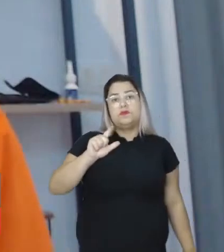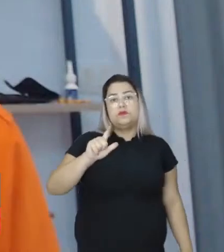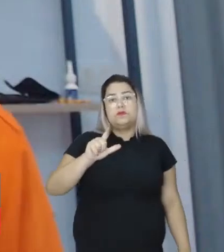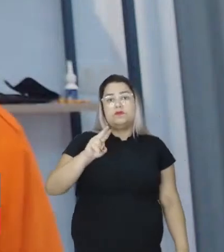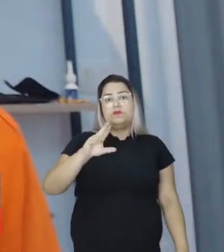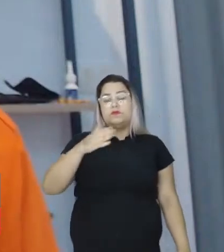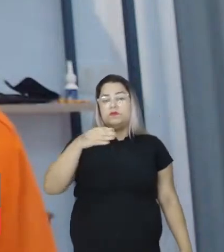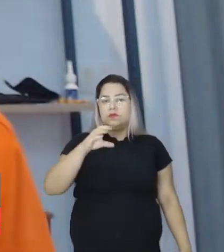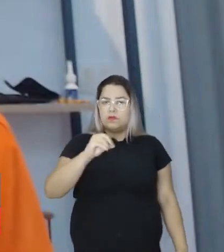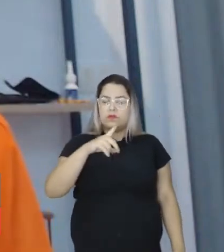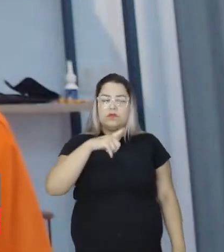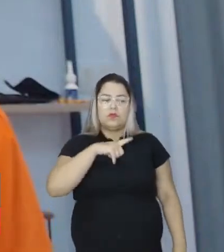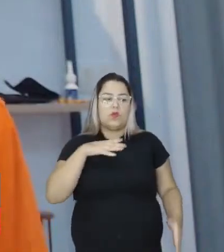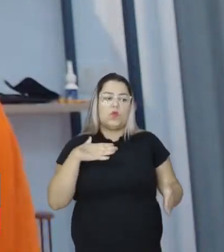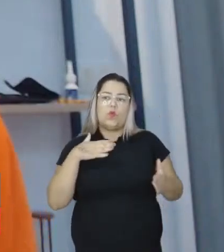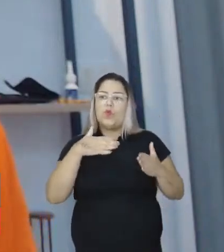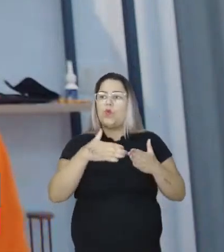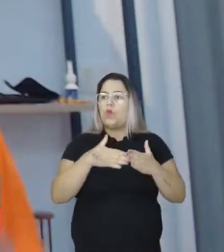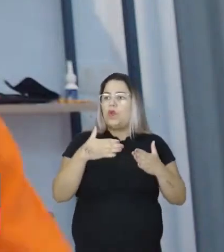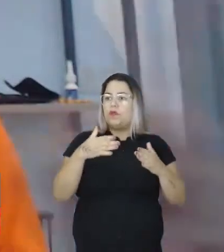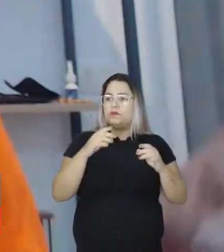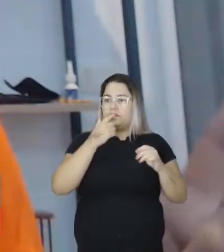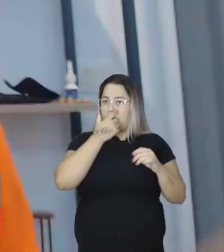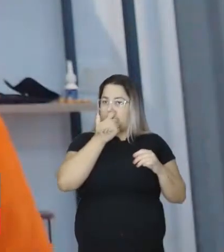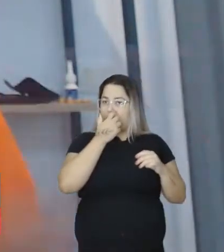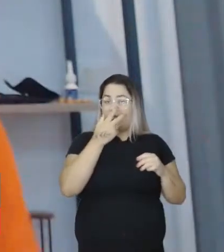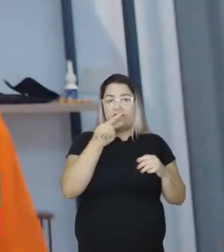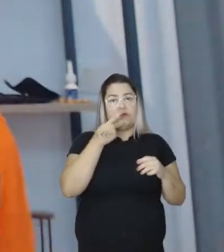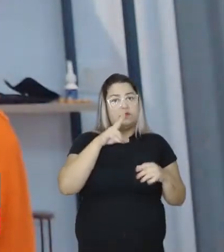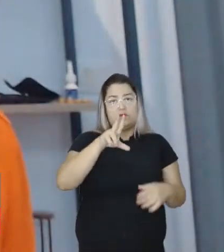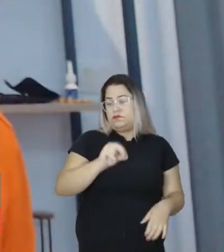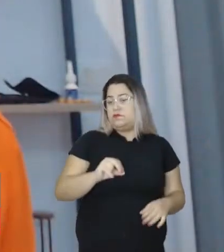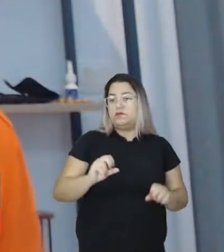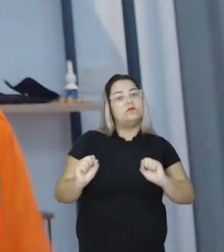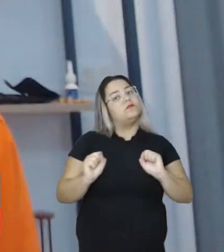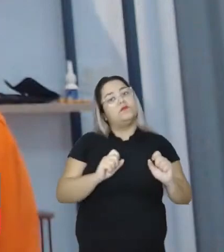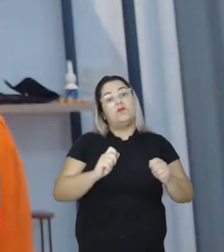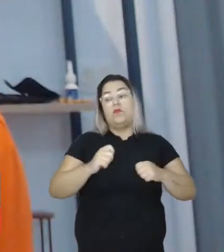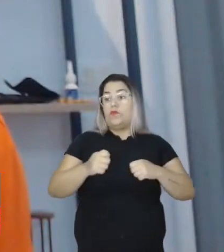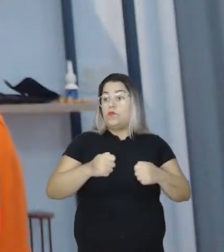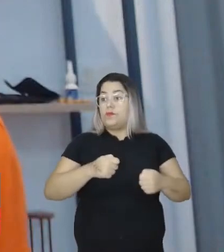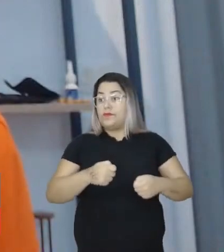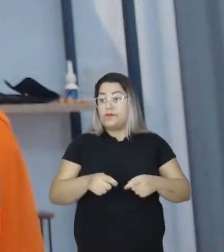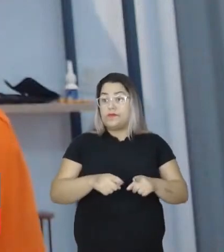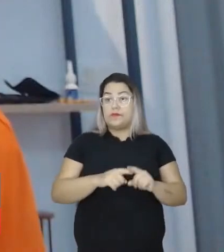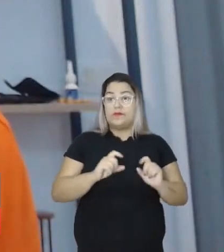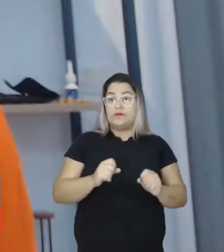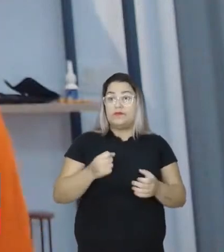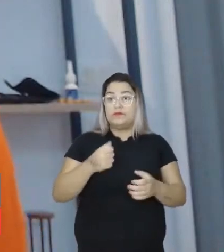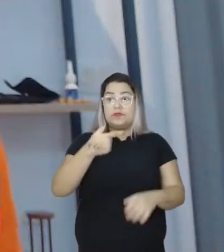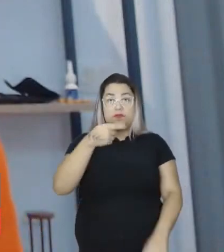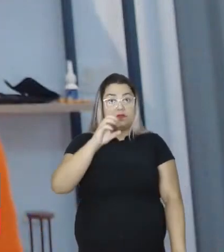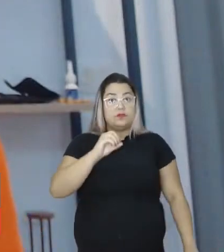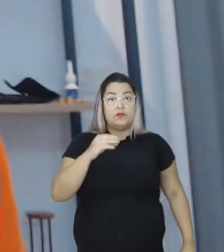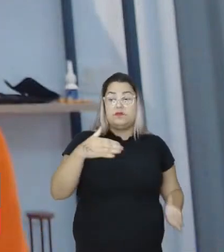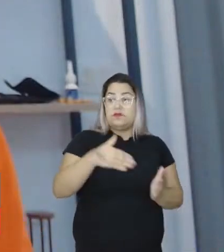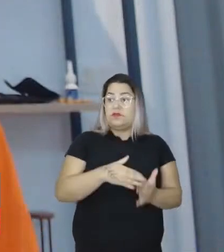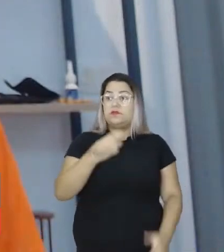que colocar um limitador dizendo, não, vocês não podem negociar numa relação de custeio de 70 a 30, é um